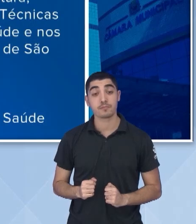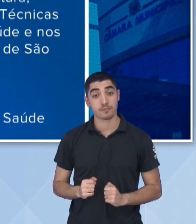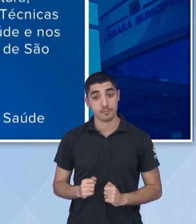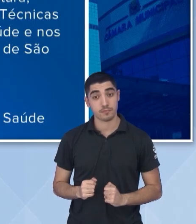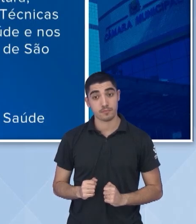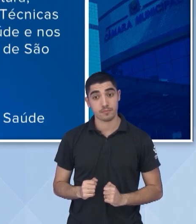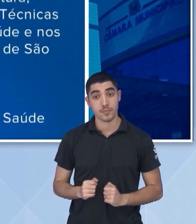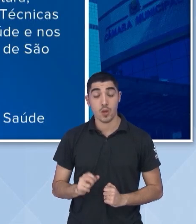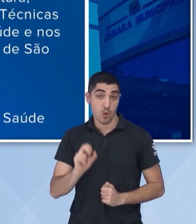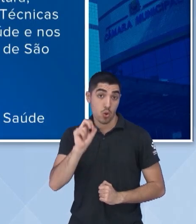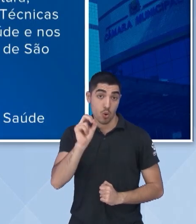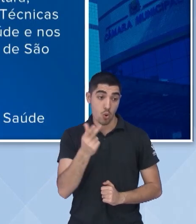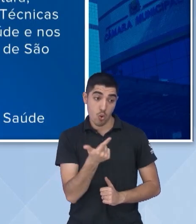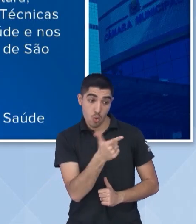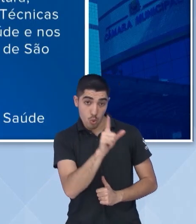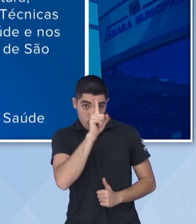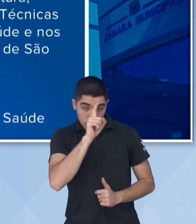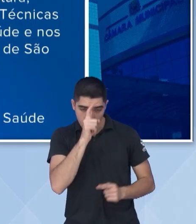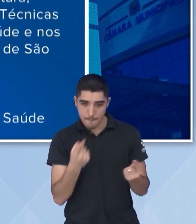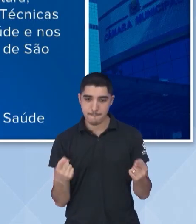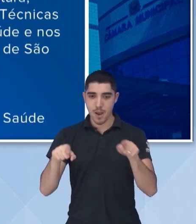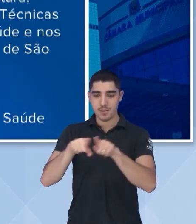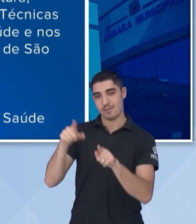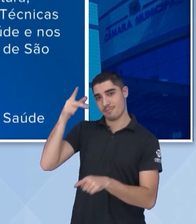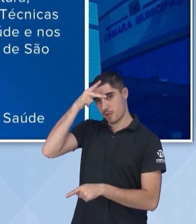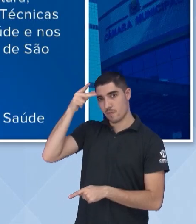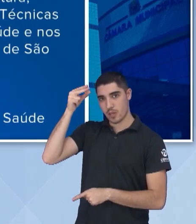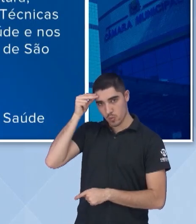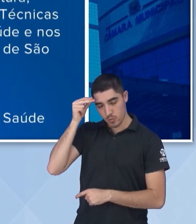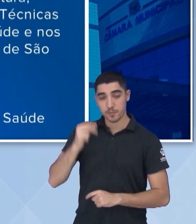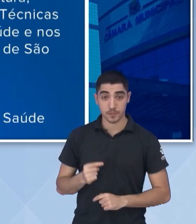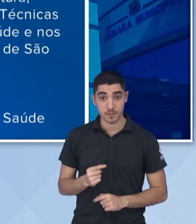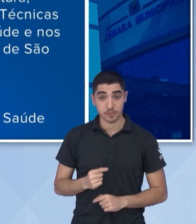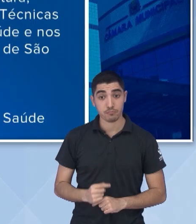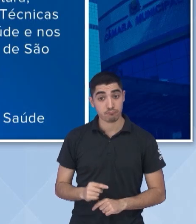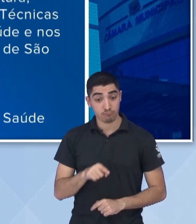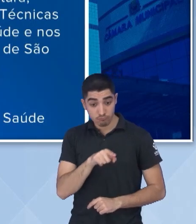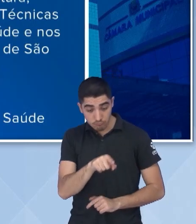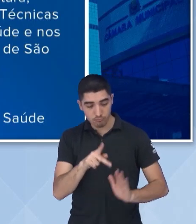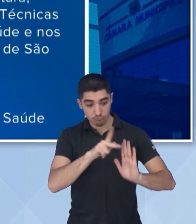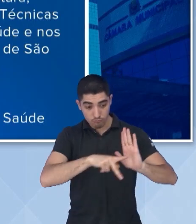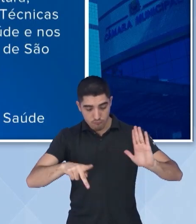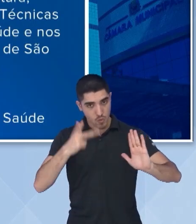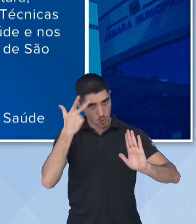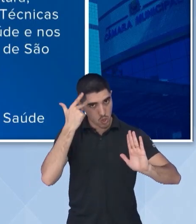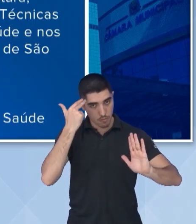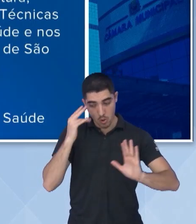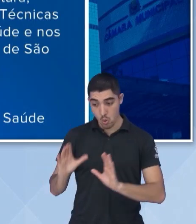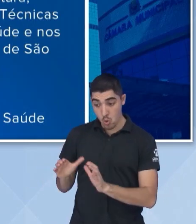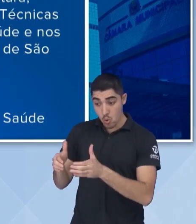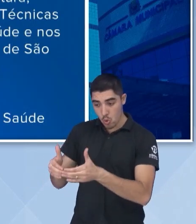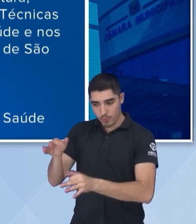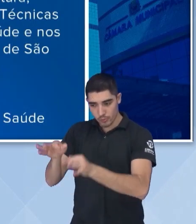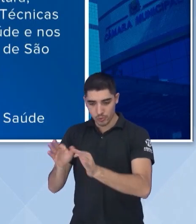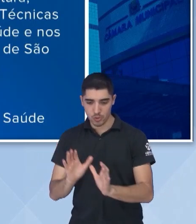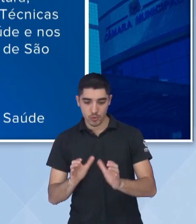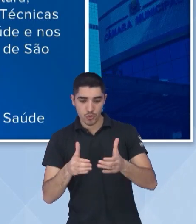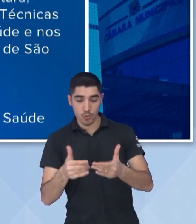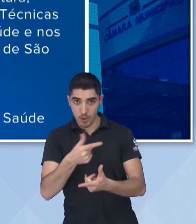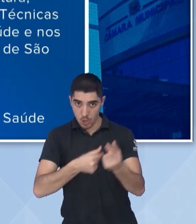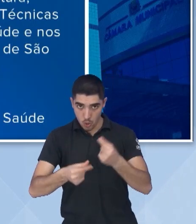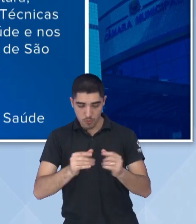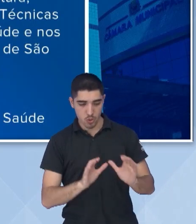ele conveniados, e da outras providências. O rito é ordinário. Comissões de Justiça, Economia